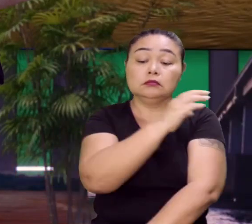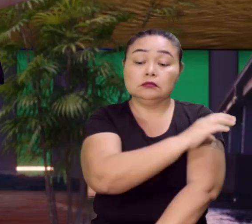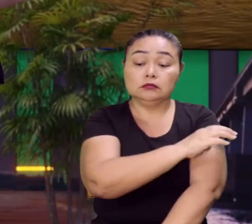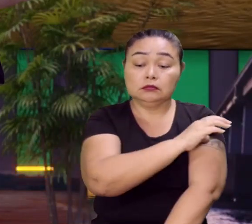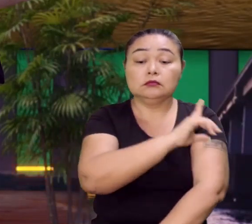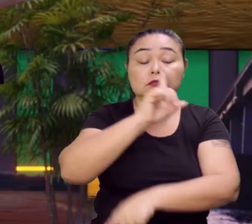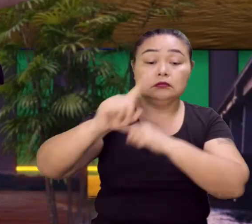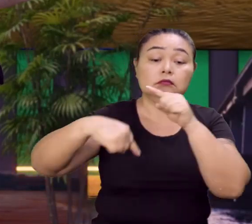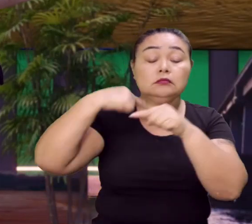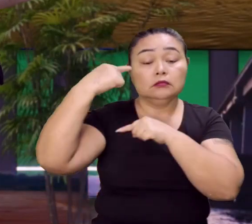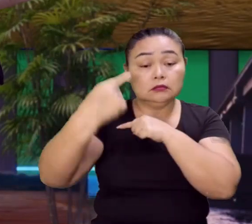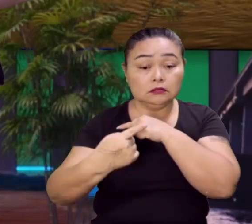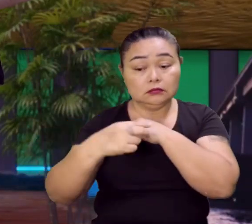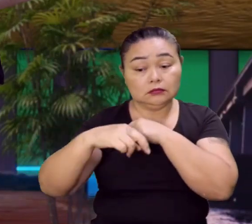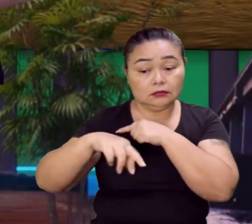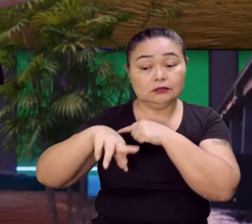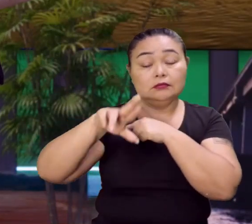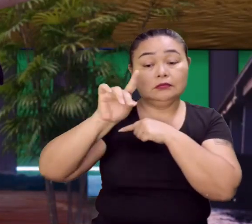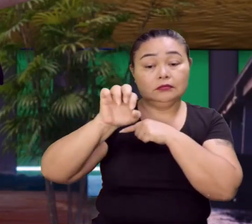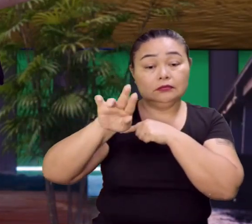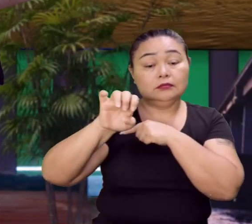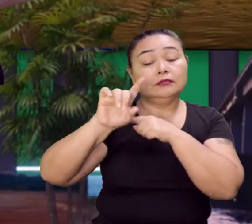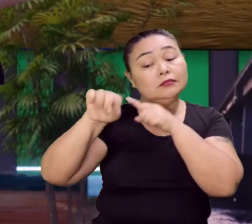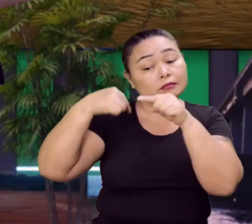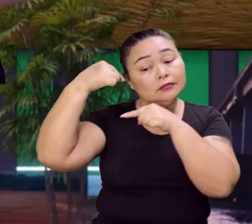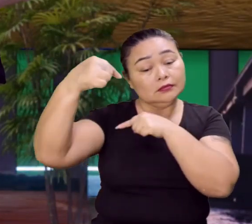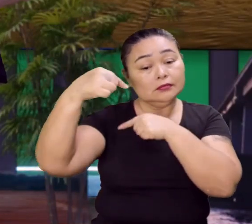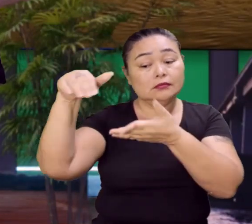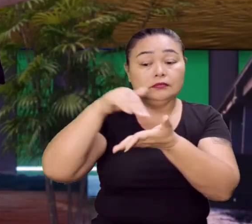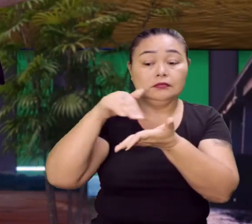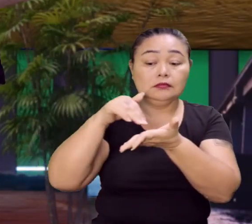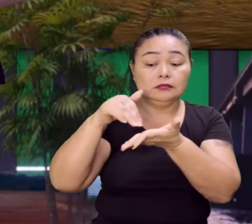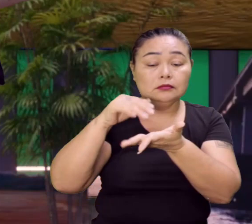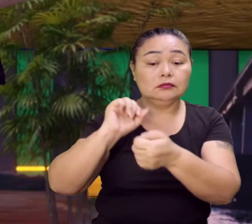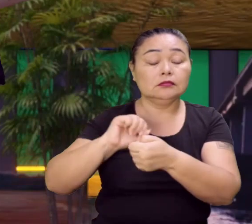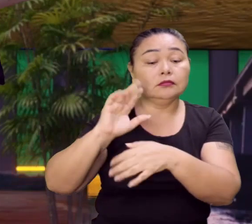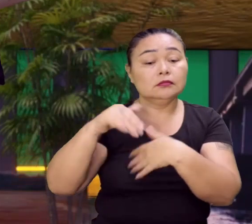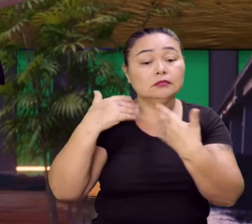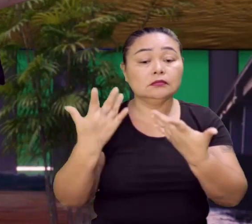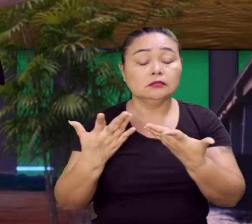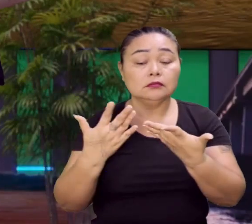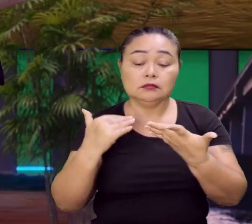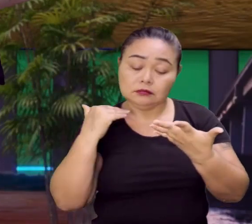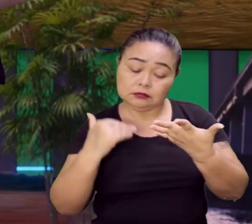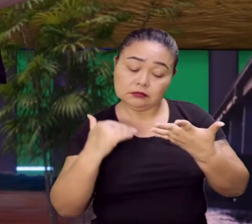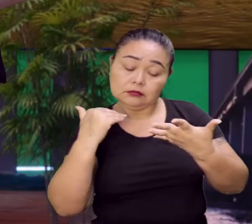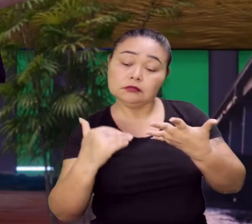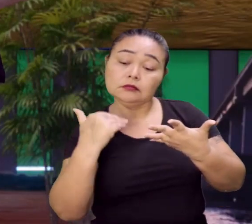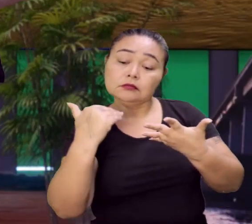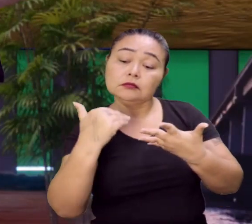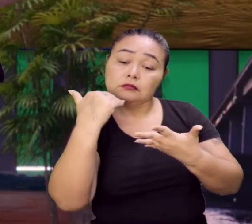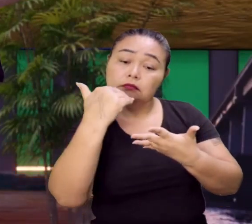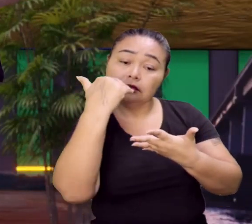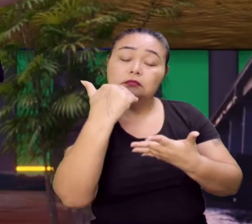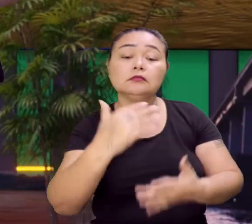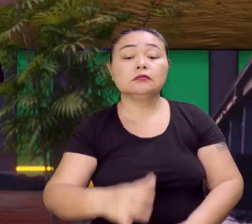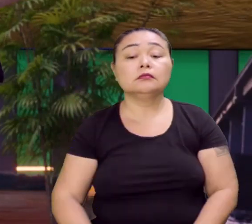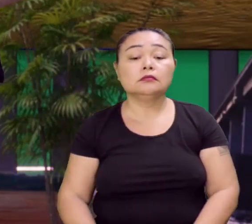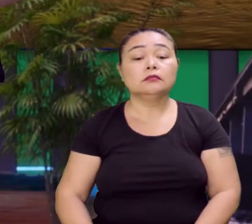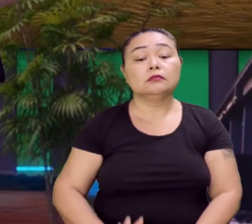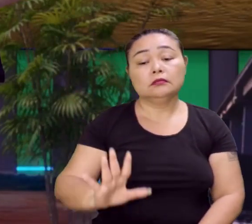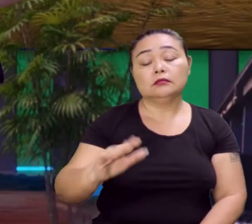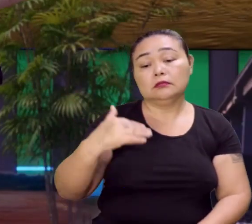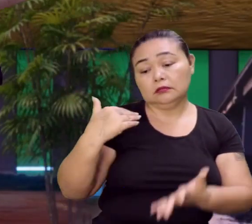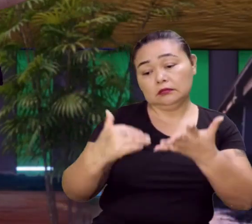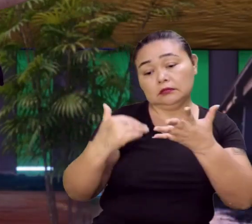coordenadora, depois temos a nossa diretora para depois chegar na secretária. Isso mesmo. Então, isso é uma hierarquia, galera. Isso Exatamente, é